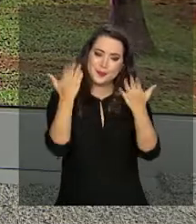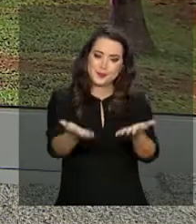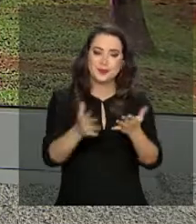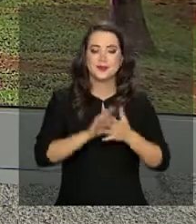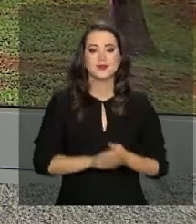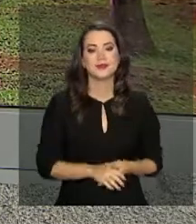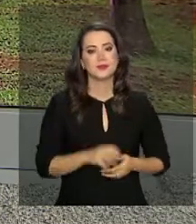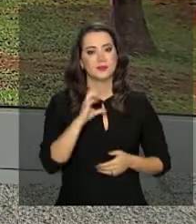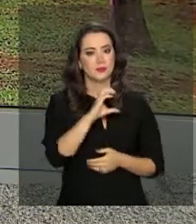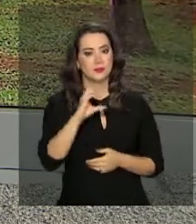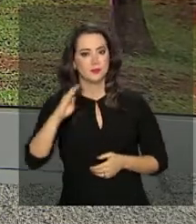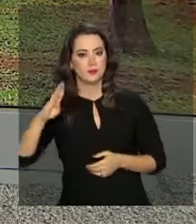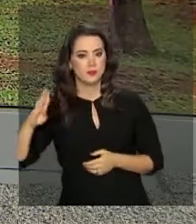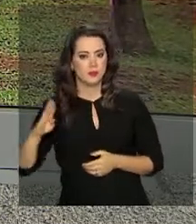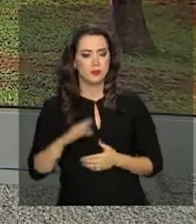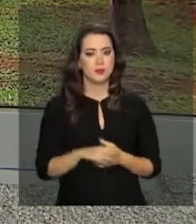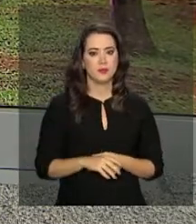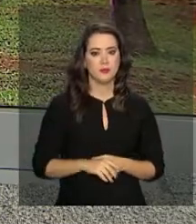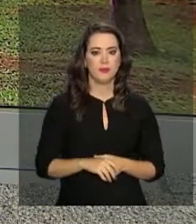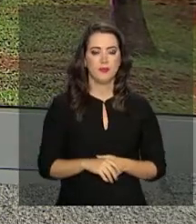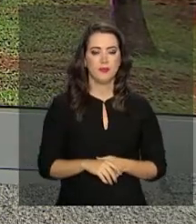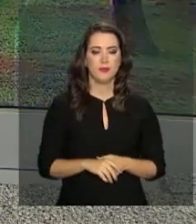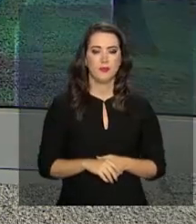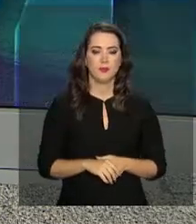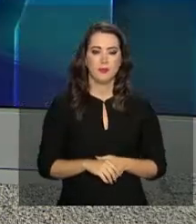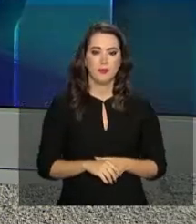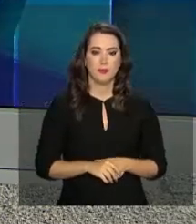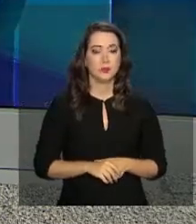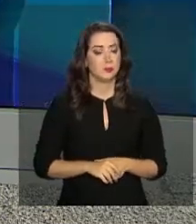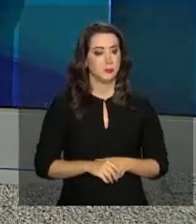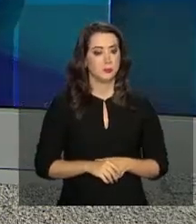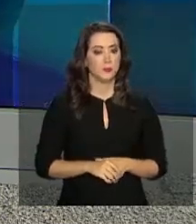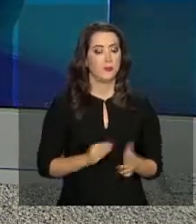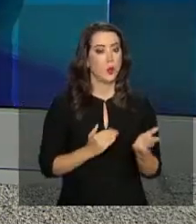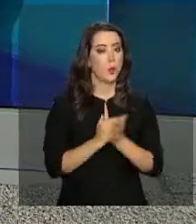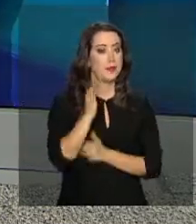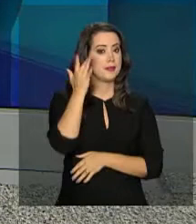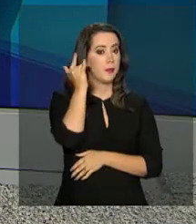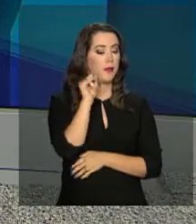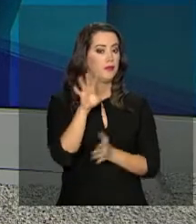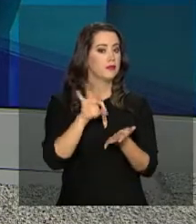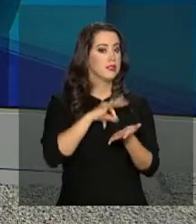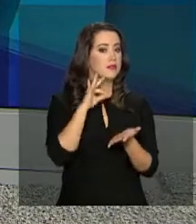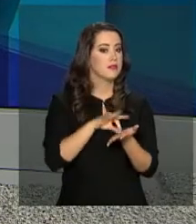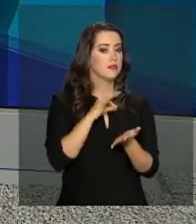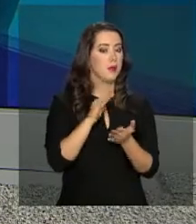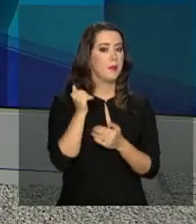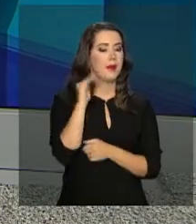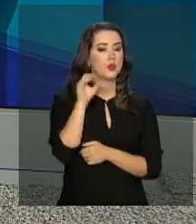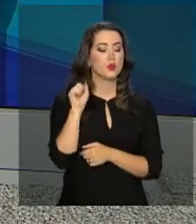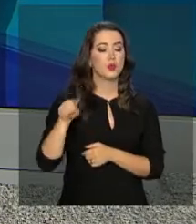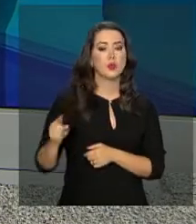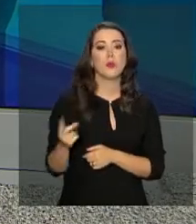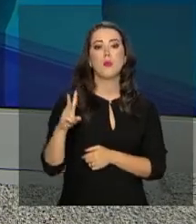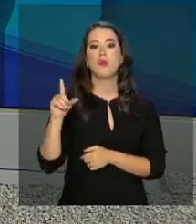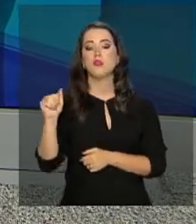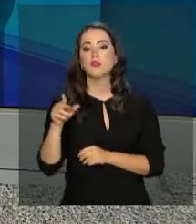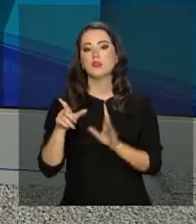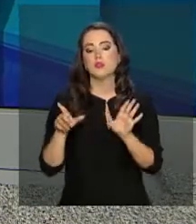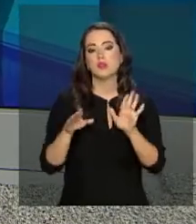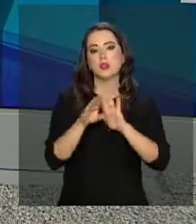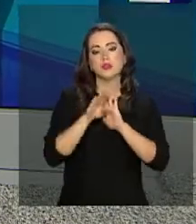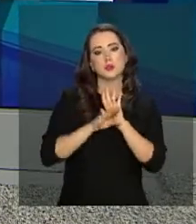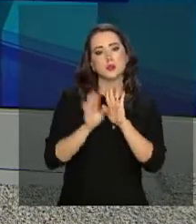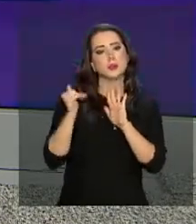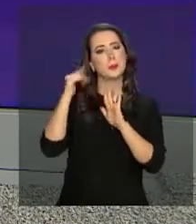pra você aí no centro cultural banco do brasil começam amanhã as inscrições para mais de 8 mil vagas no programa